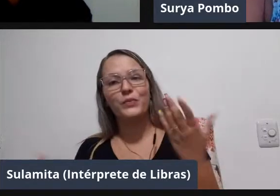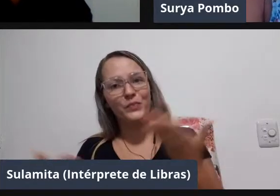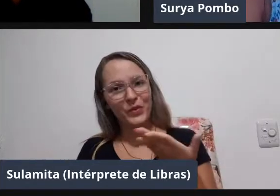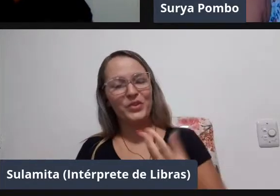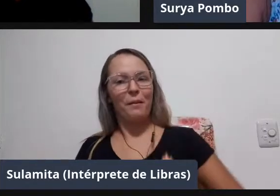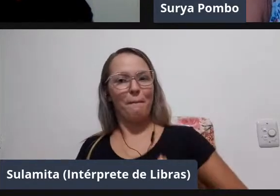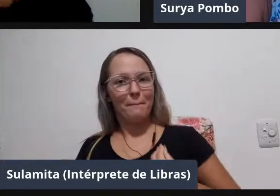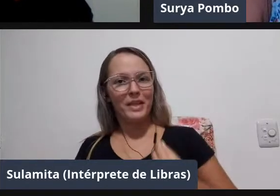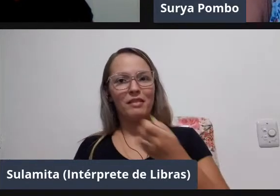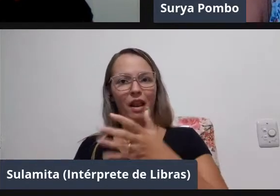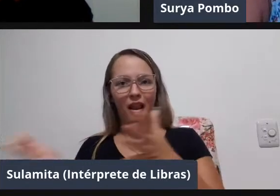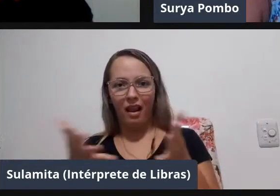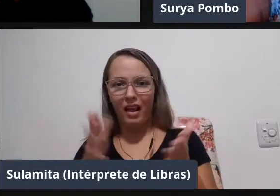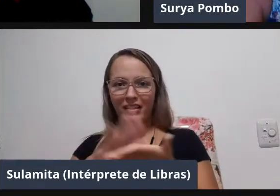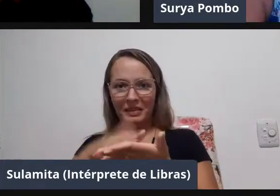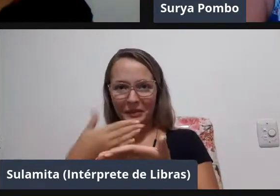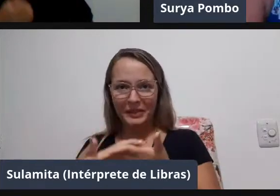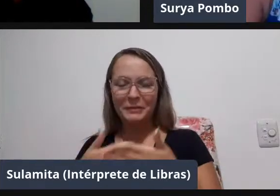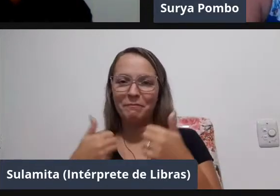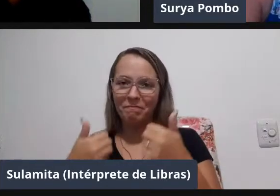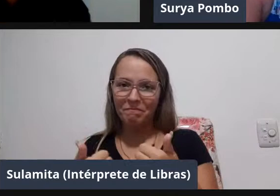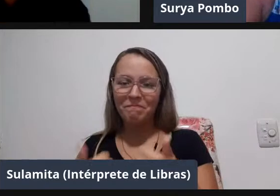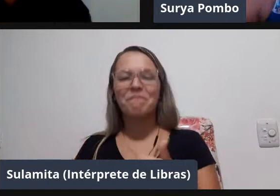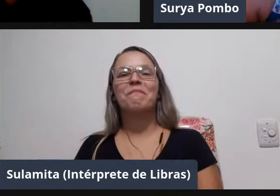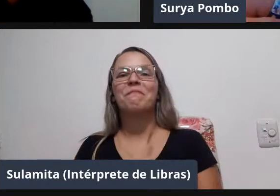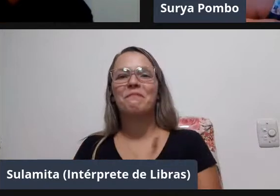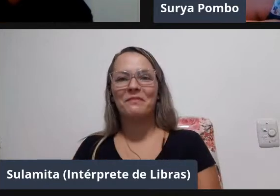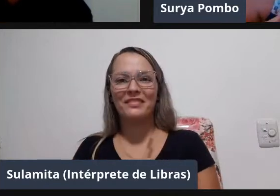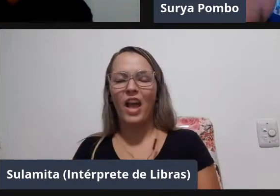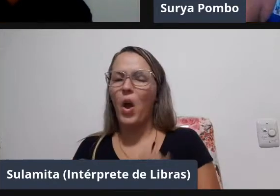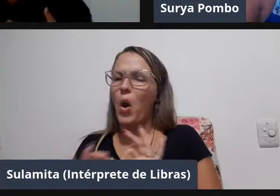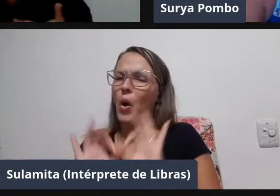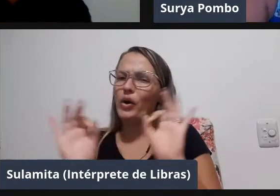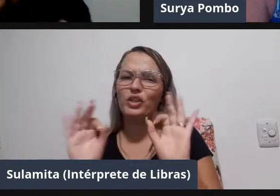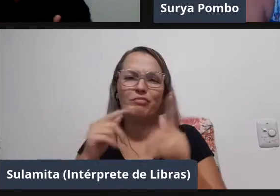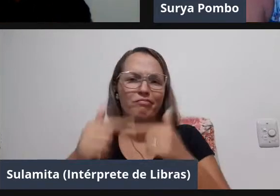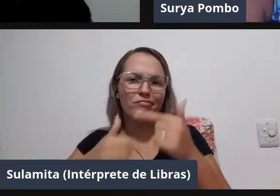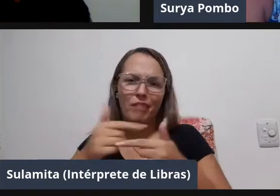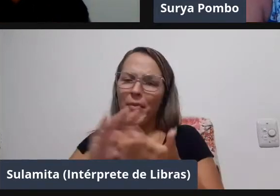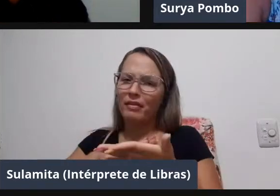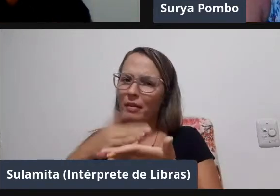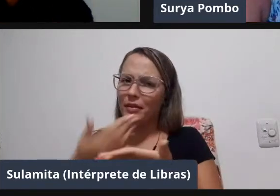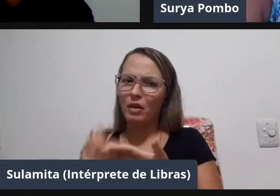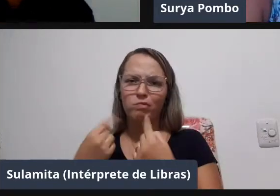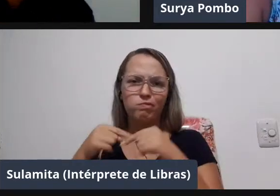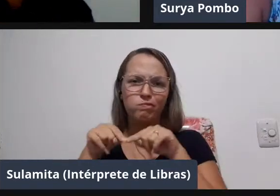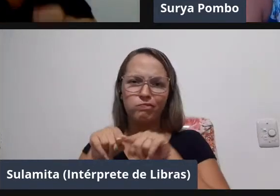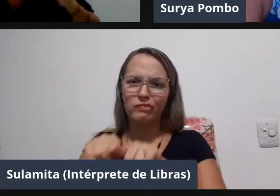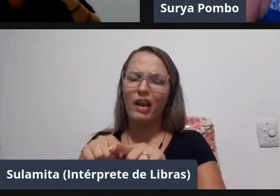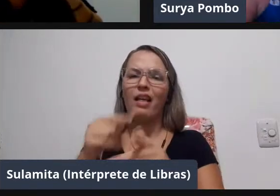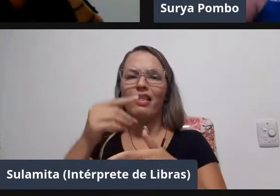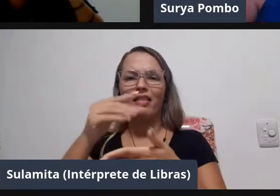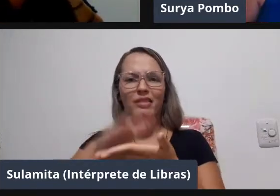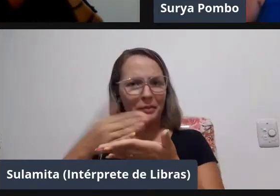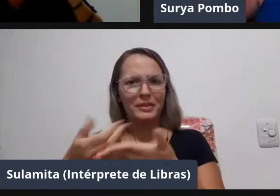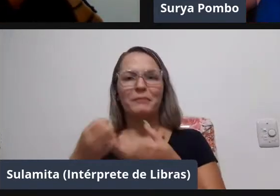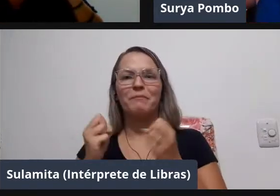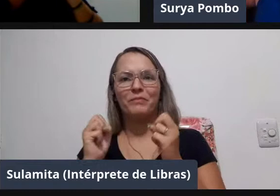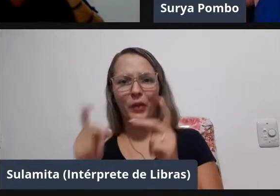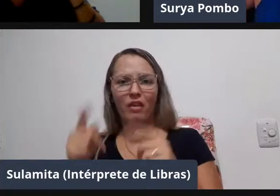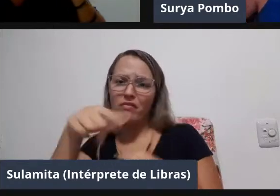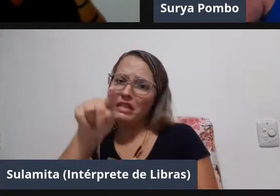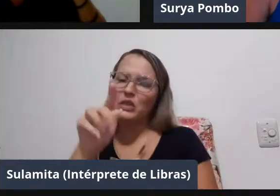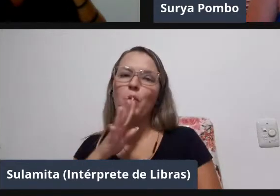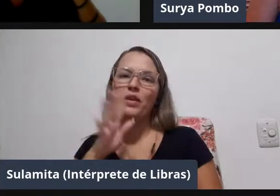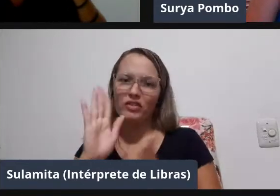conosco, fazendo esse trabalho primoroso, né, de tradução consecutiva, simultânea, né, chamem da maneira que vocês melhor